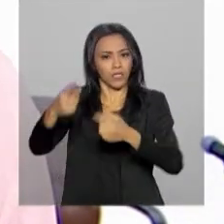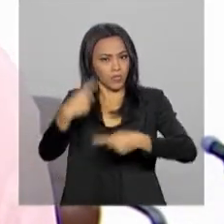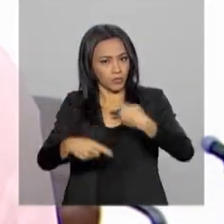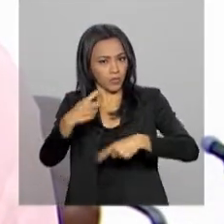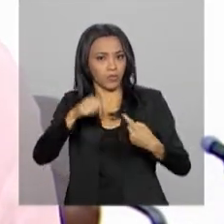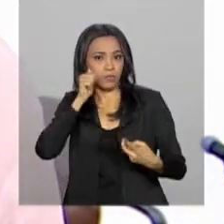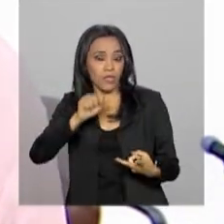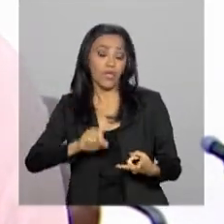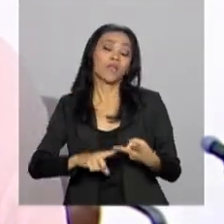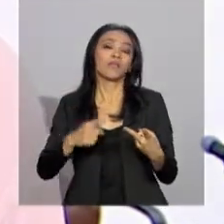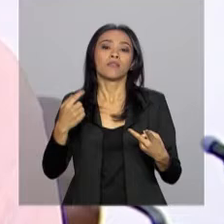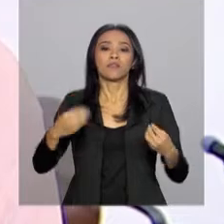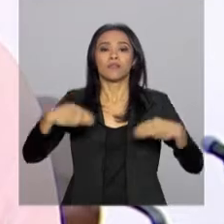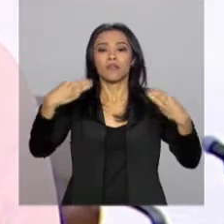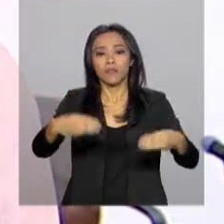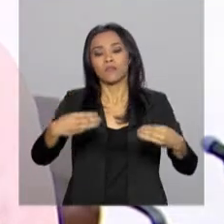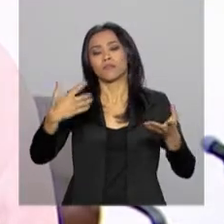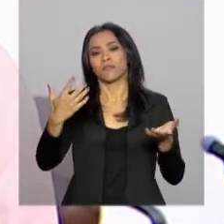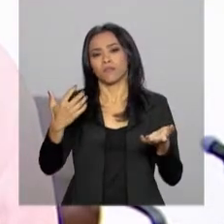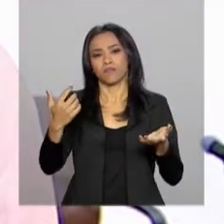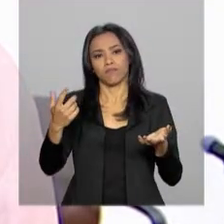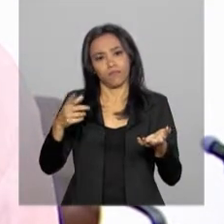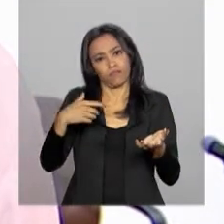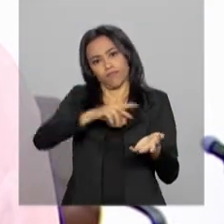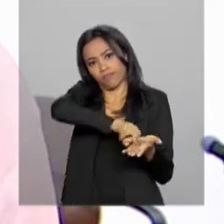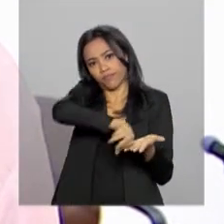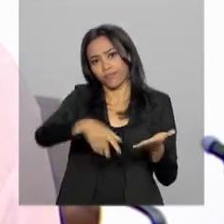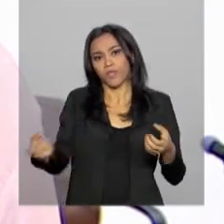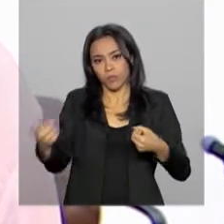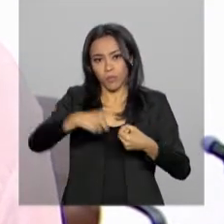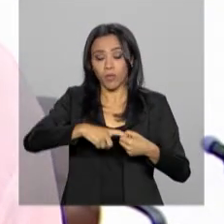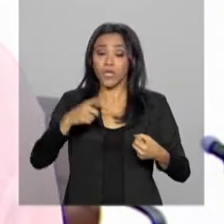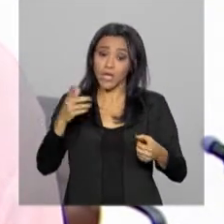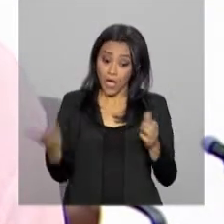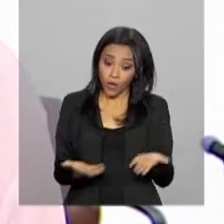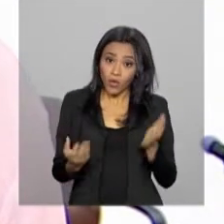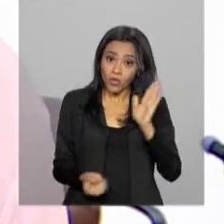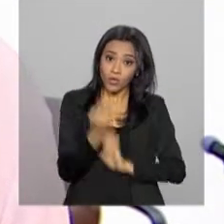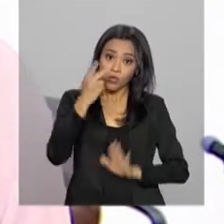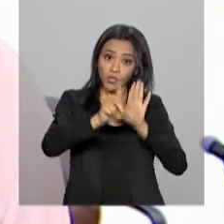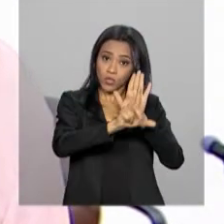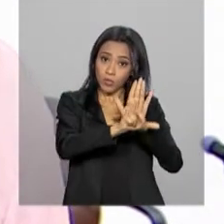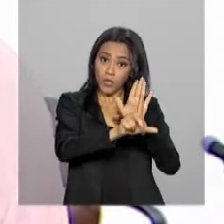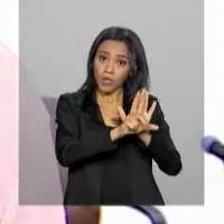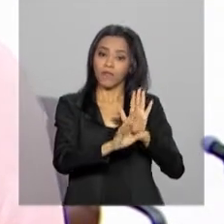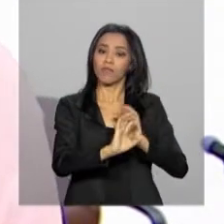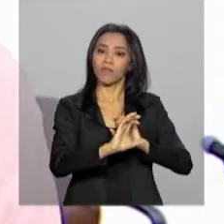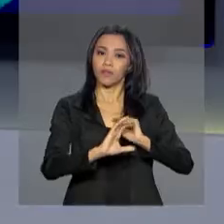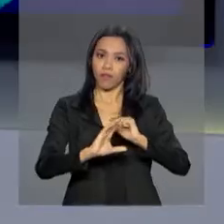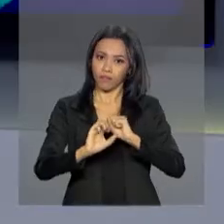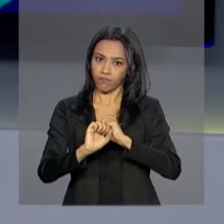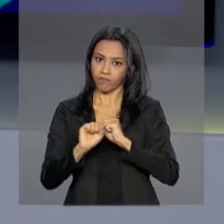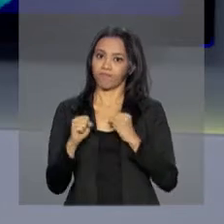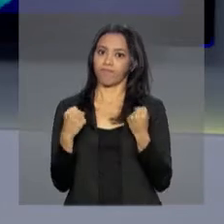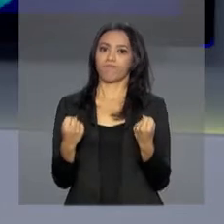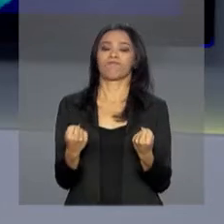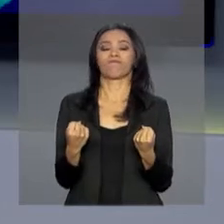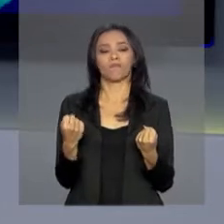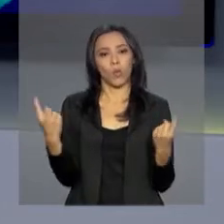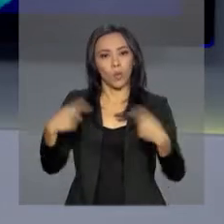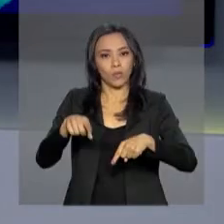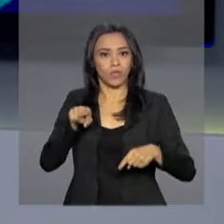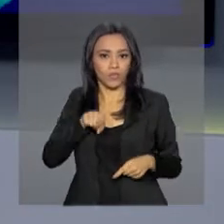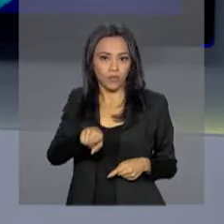para as mulheres e agora nós temos uma lei que vem fortalecer muito trabalho de combate a esse crime as